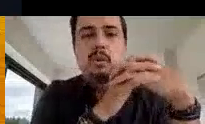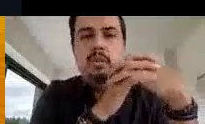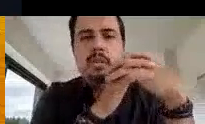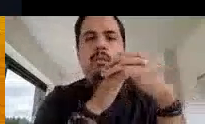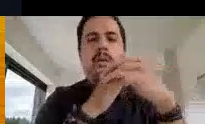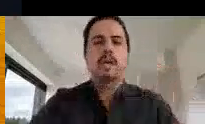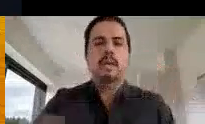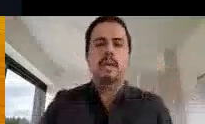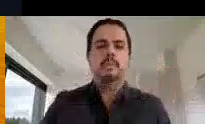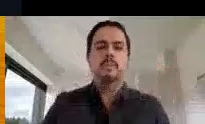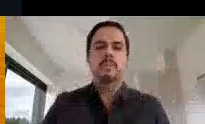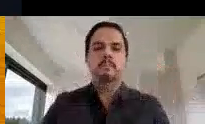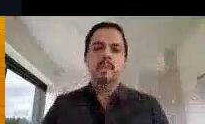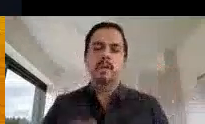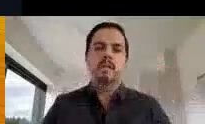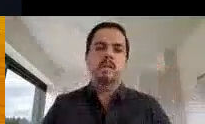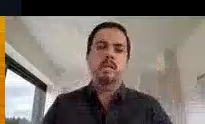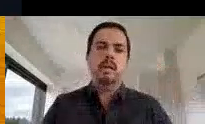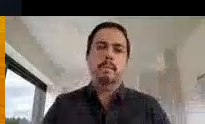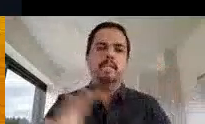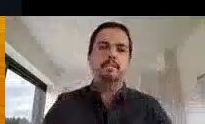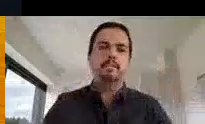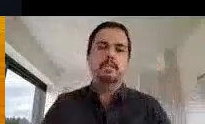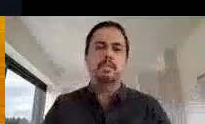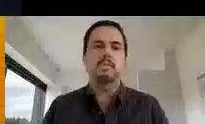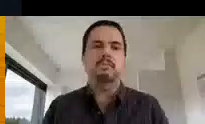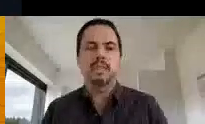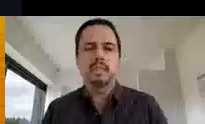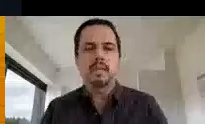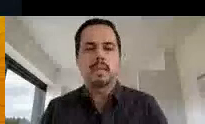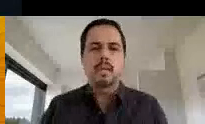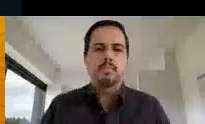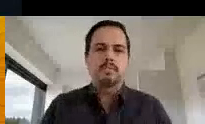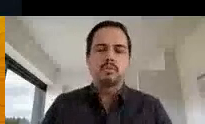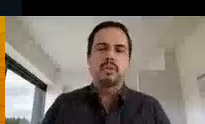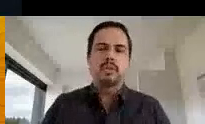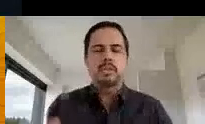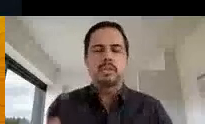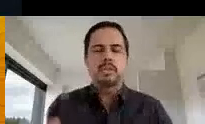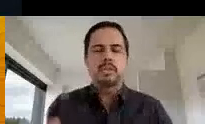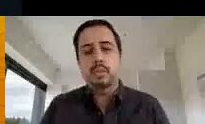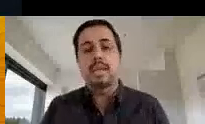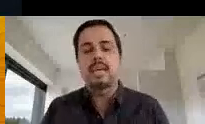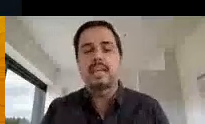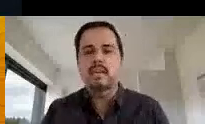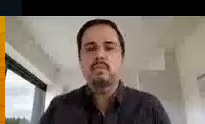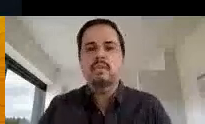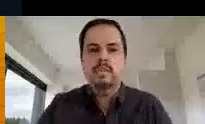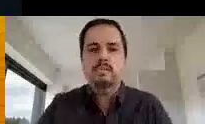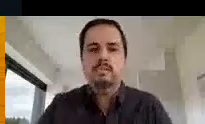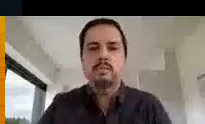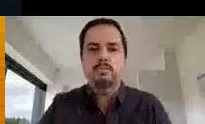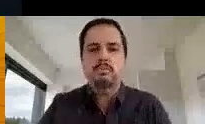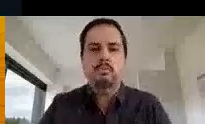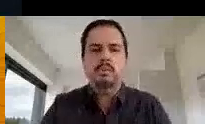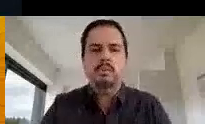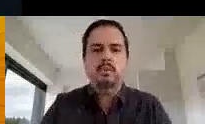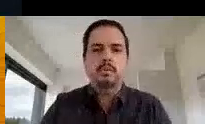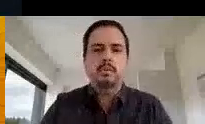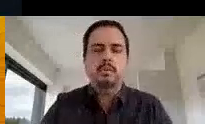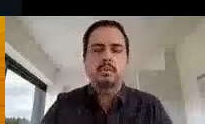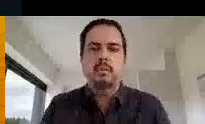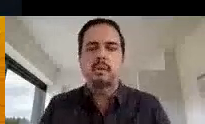tem tecnologia para fazer o cross-sell. Aí você, na hora da página de final ser montada, você oferecer descontos. E aí é a tecnologia mesmo,